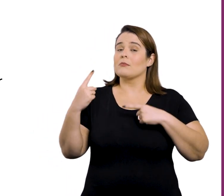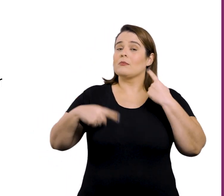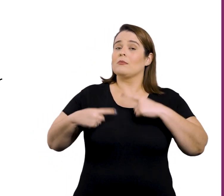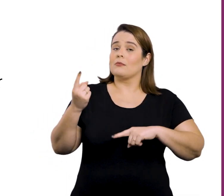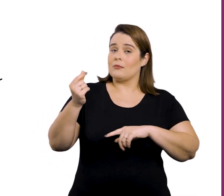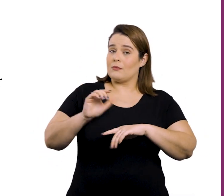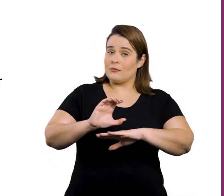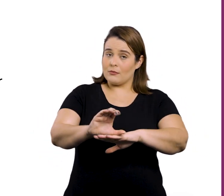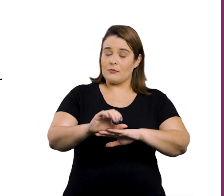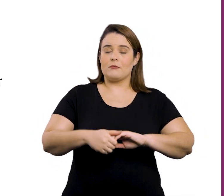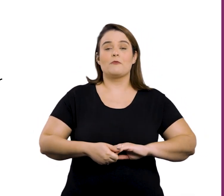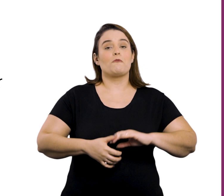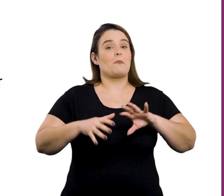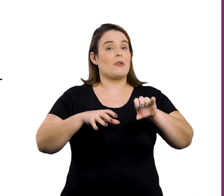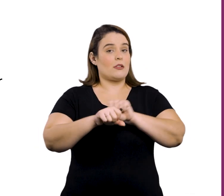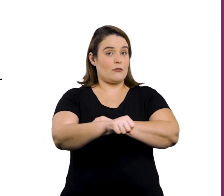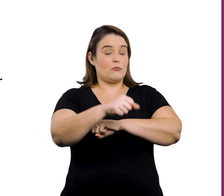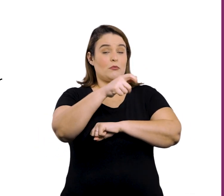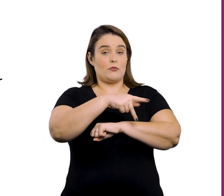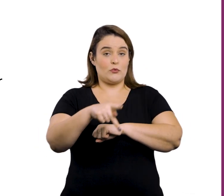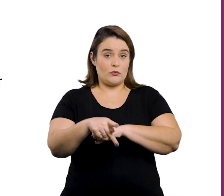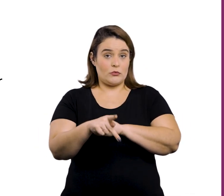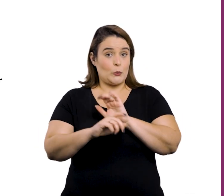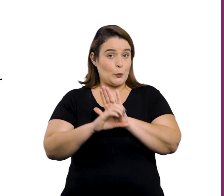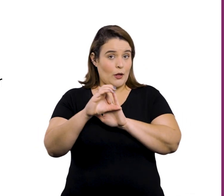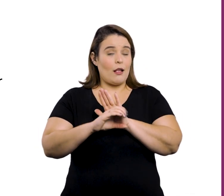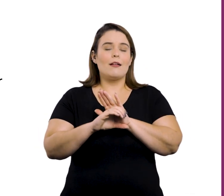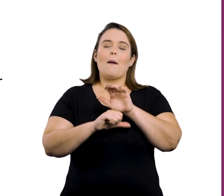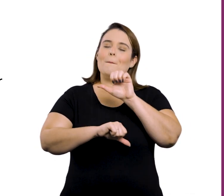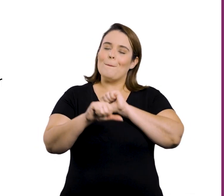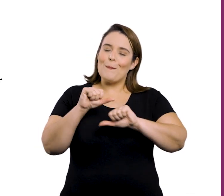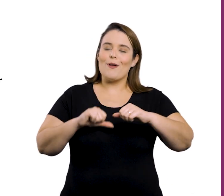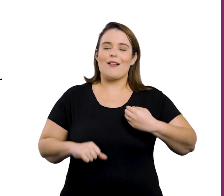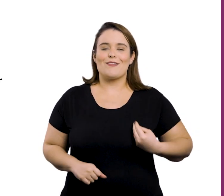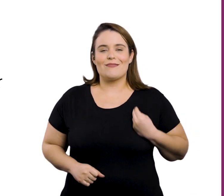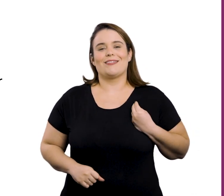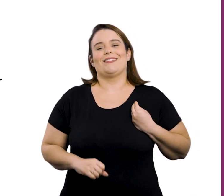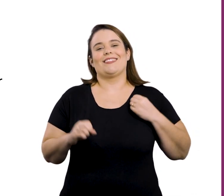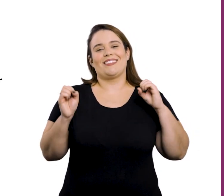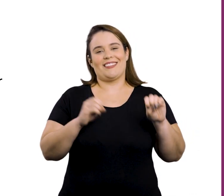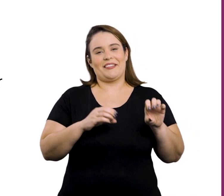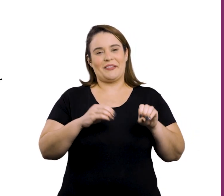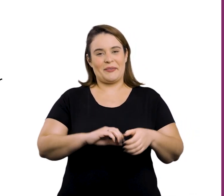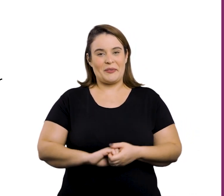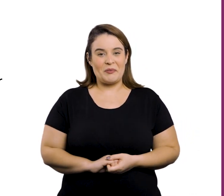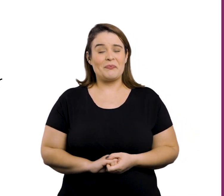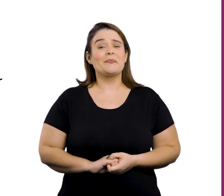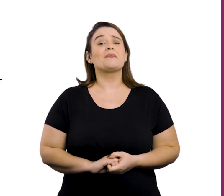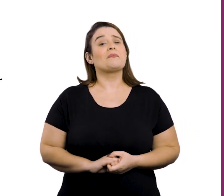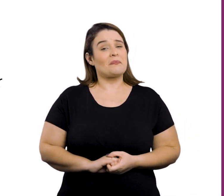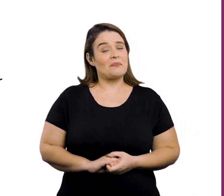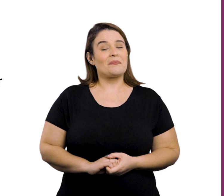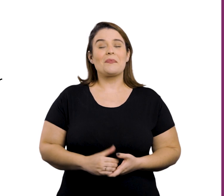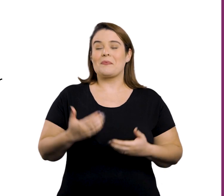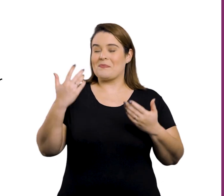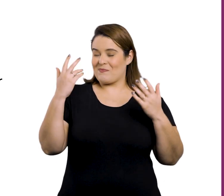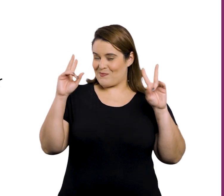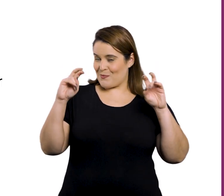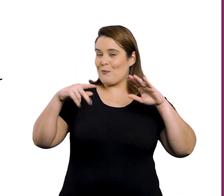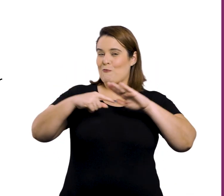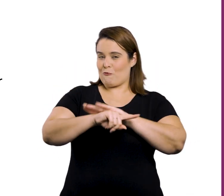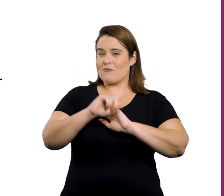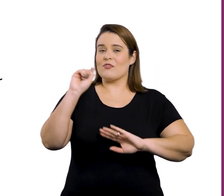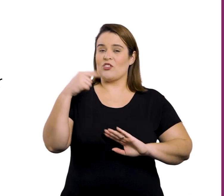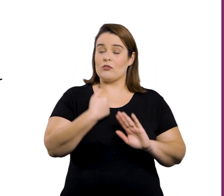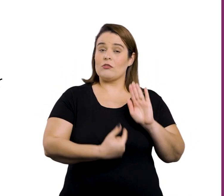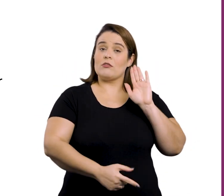políticas de financiamento, formação de professores e currículo mudam a vida educacional. Para engrossar o caldo da conversa,